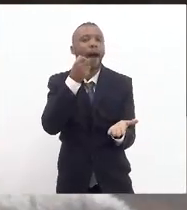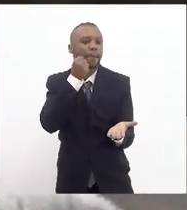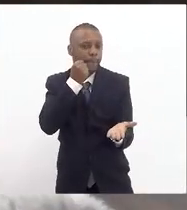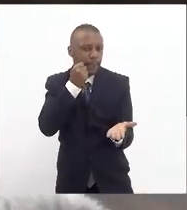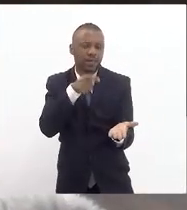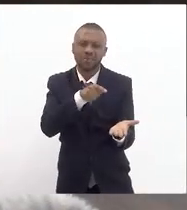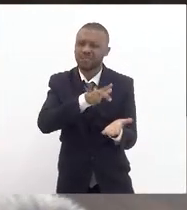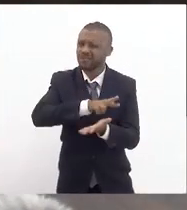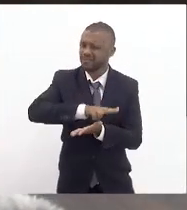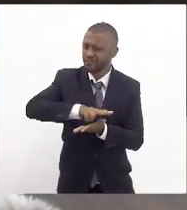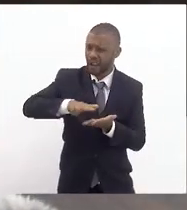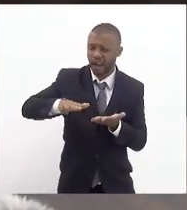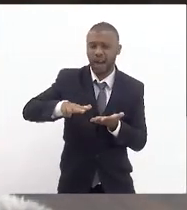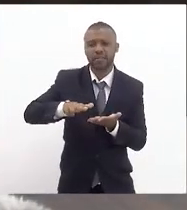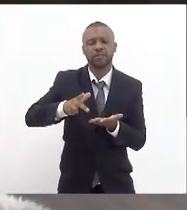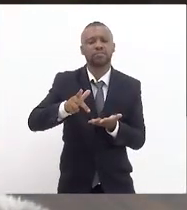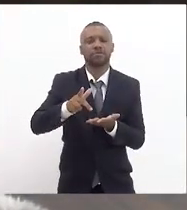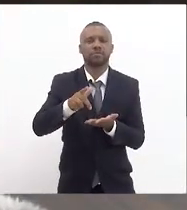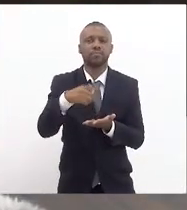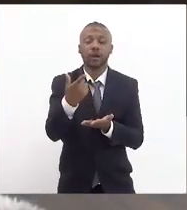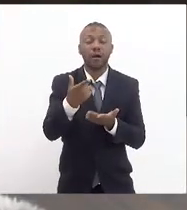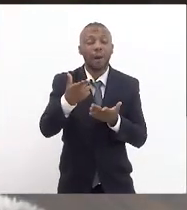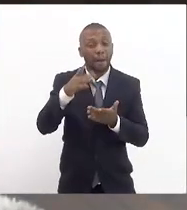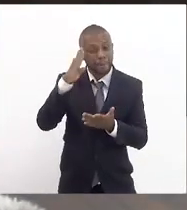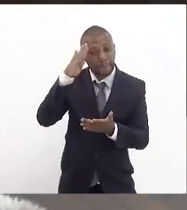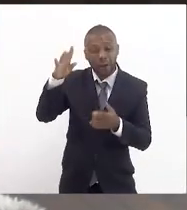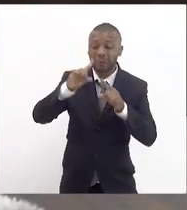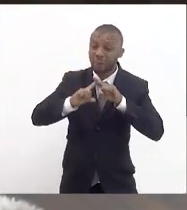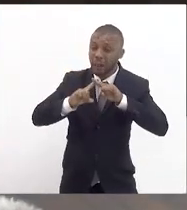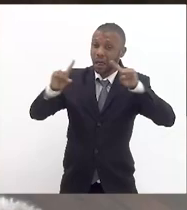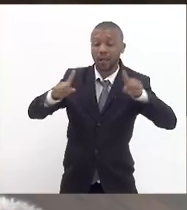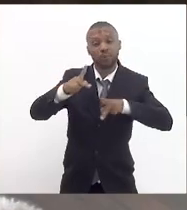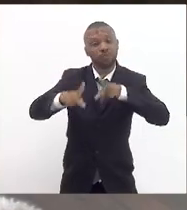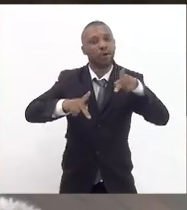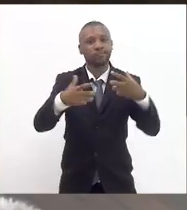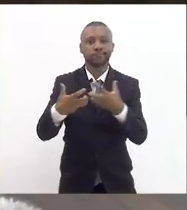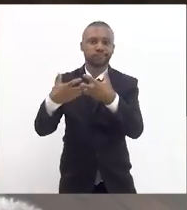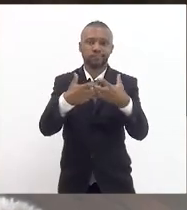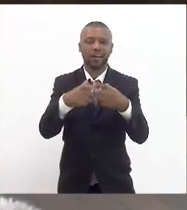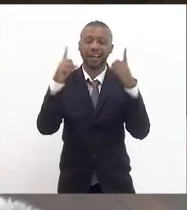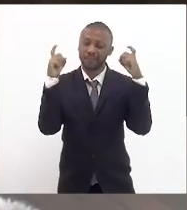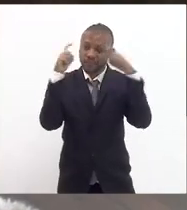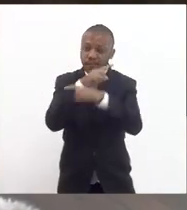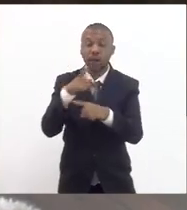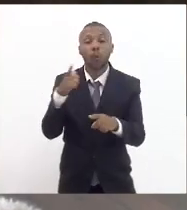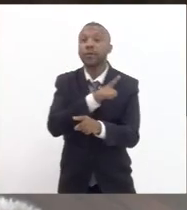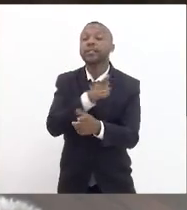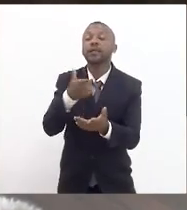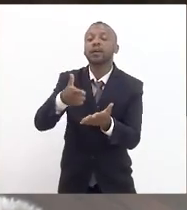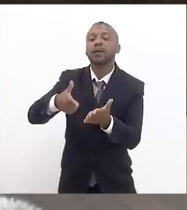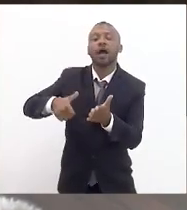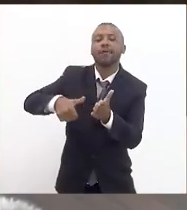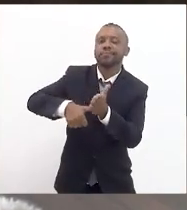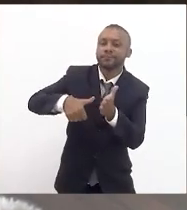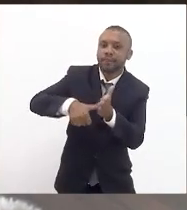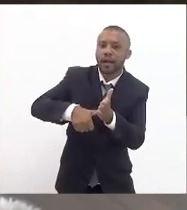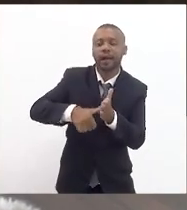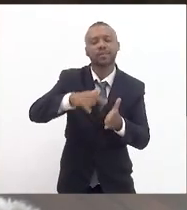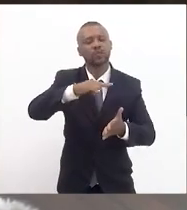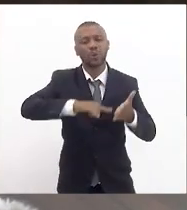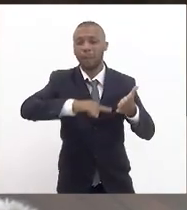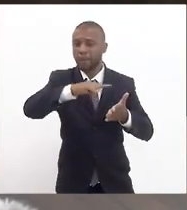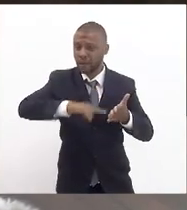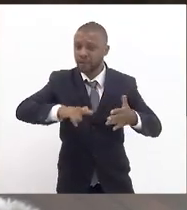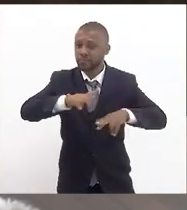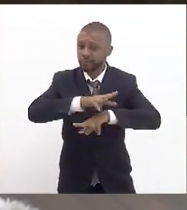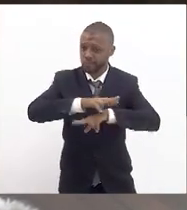maior reclamação dos petropolitanos que perderam tudo. A dificuldade de retirar documentos, o custo desses documentos.